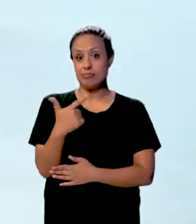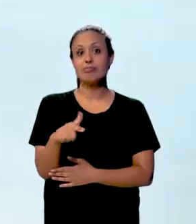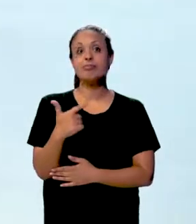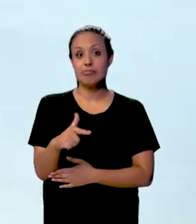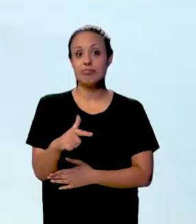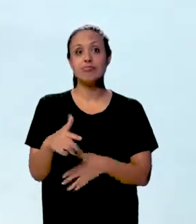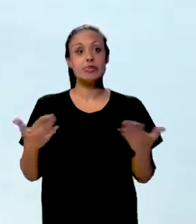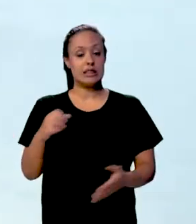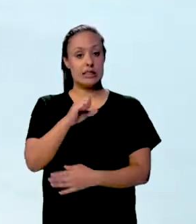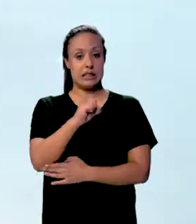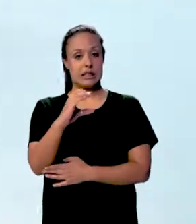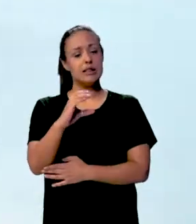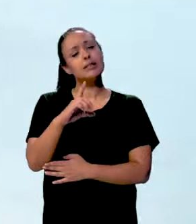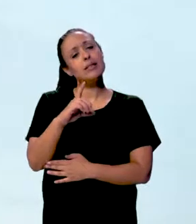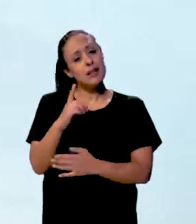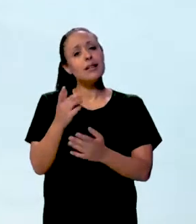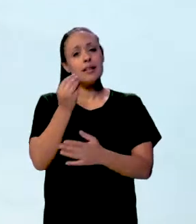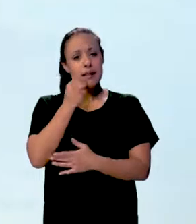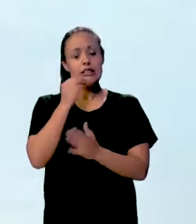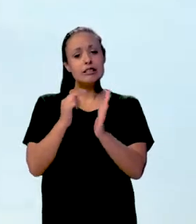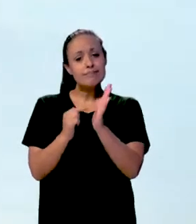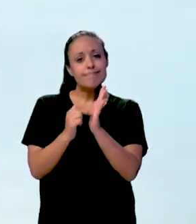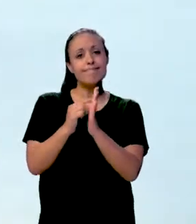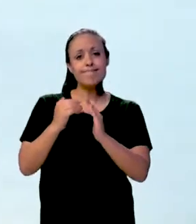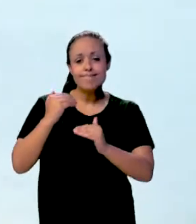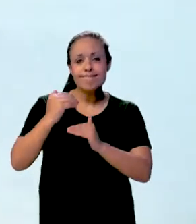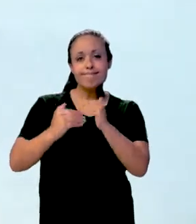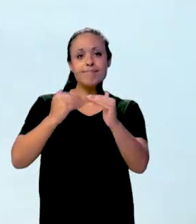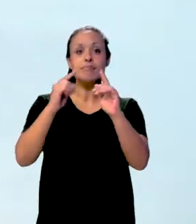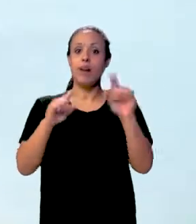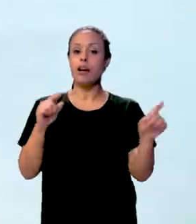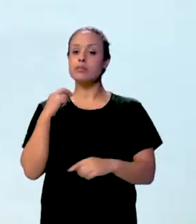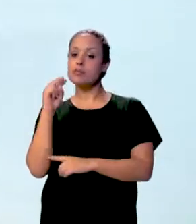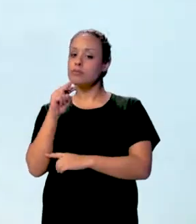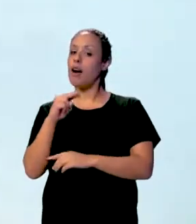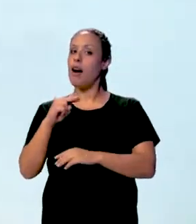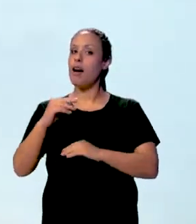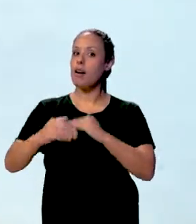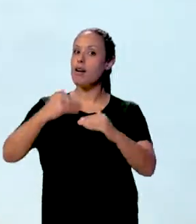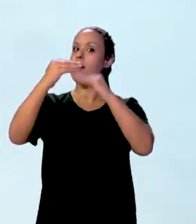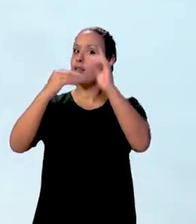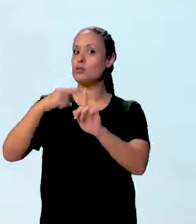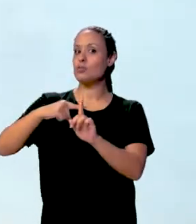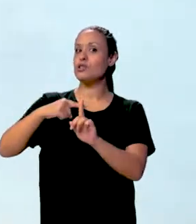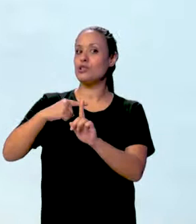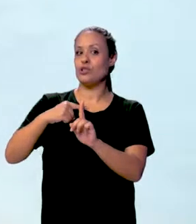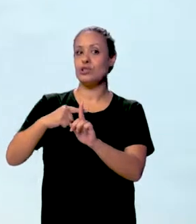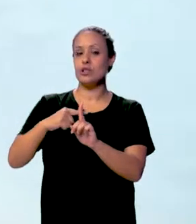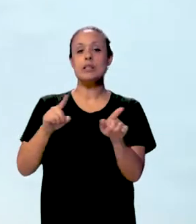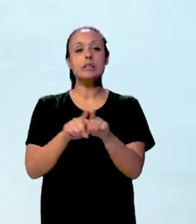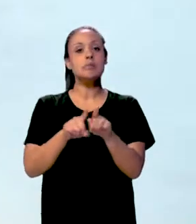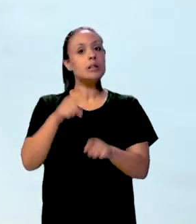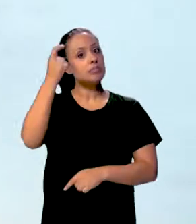né? Então, aqui em Santa Catarina nós estamos com essas iniciativas que ainda são tímidas, mas que eu vejo